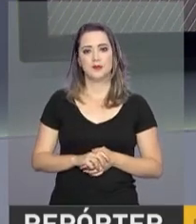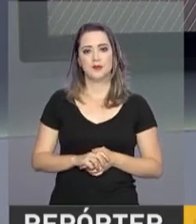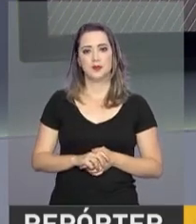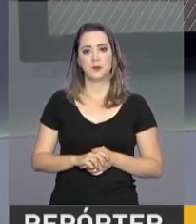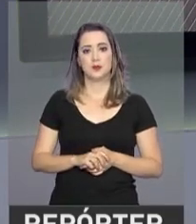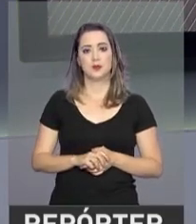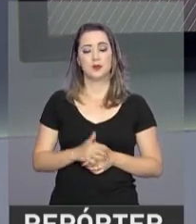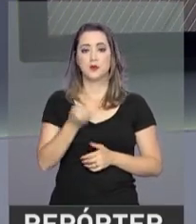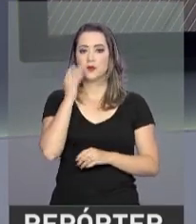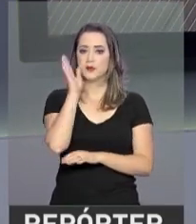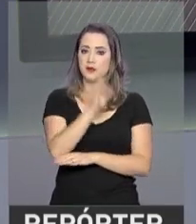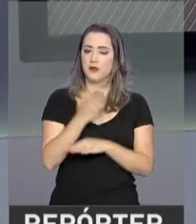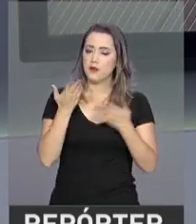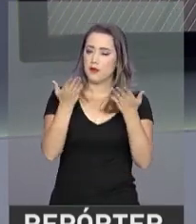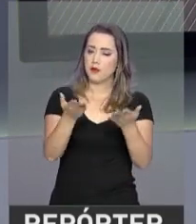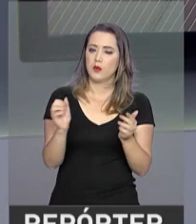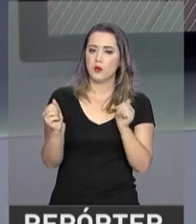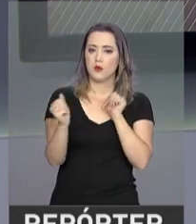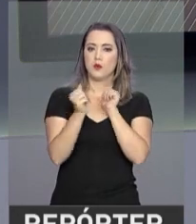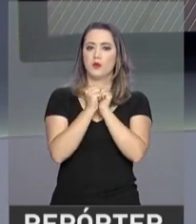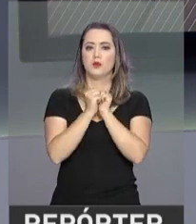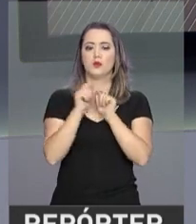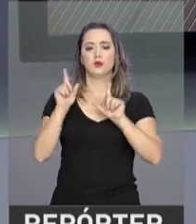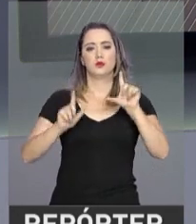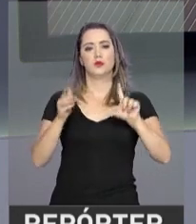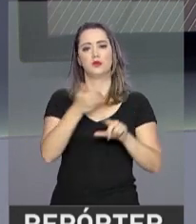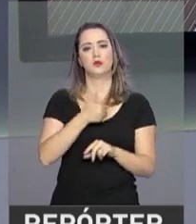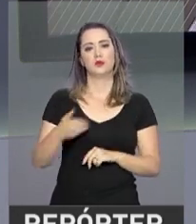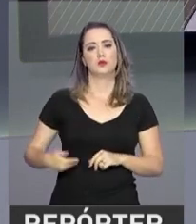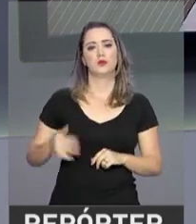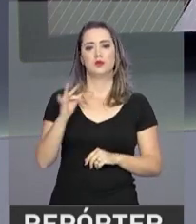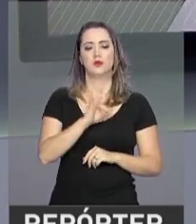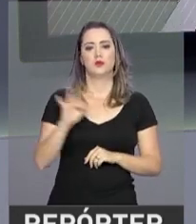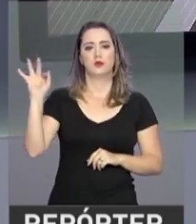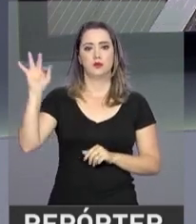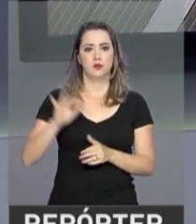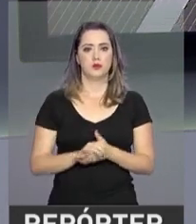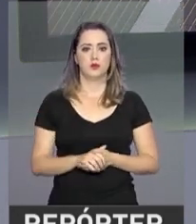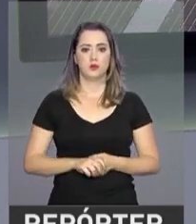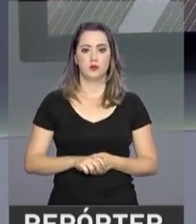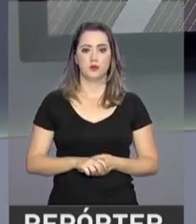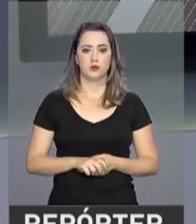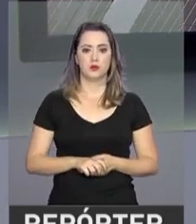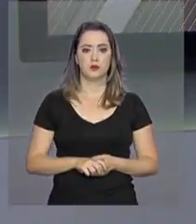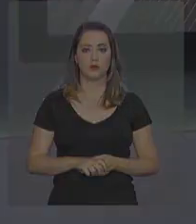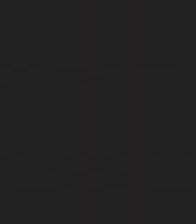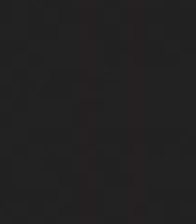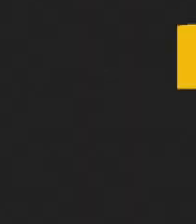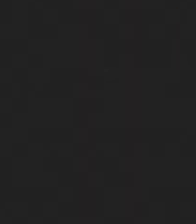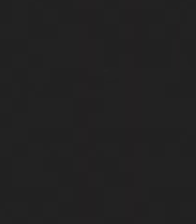internet uma boa tarde pra você e continue com a gente na nbr a tv do governo federal